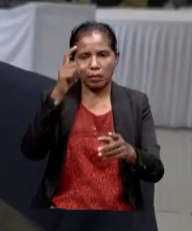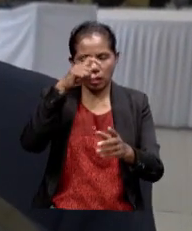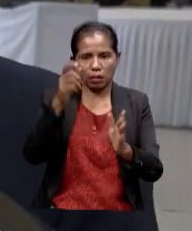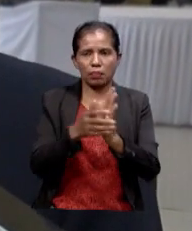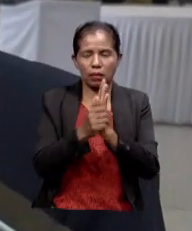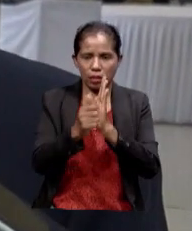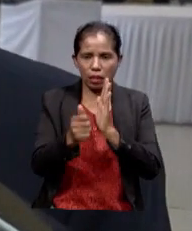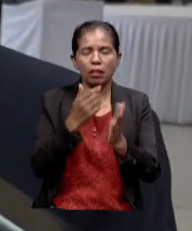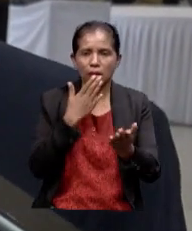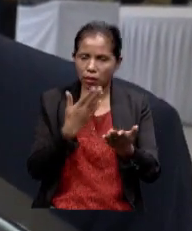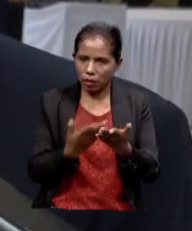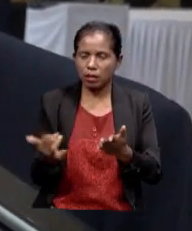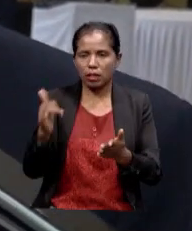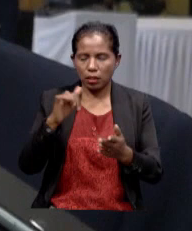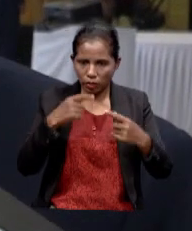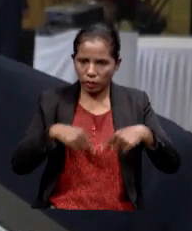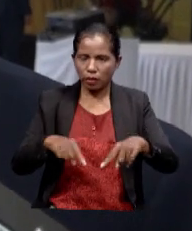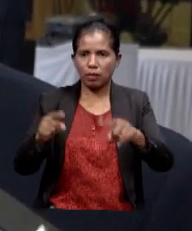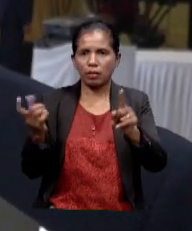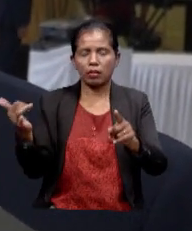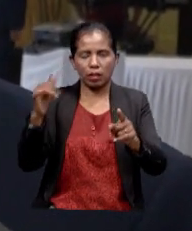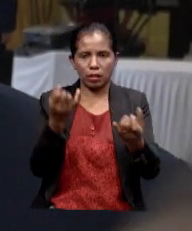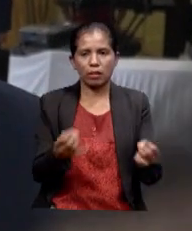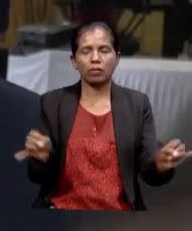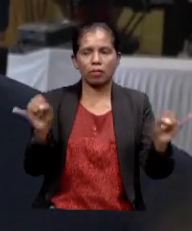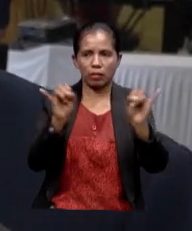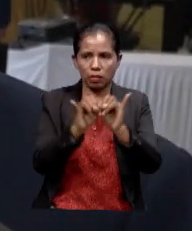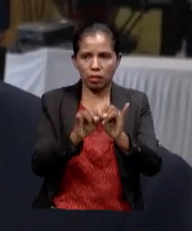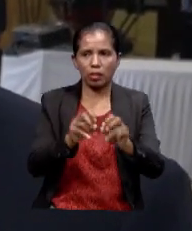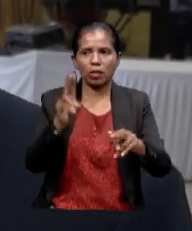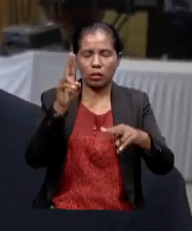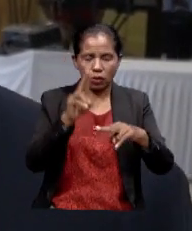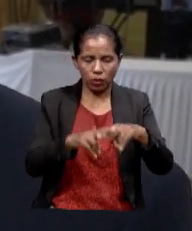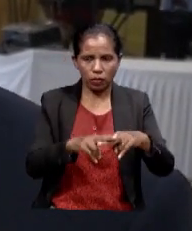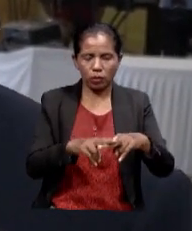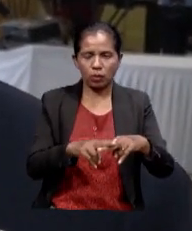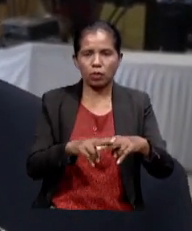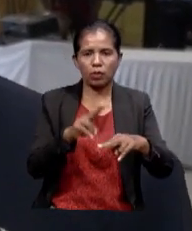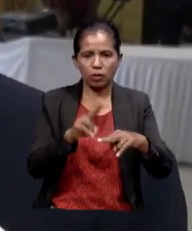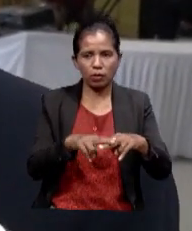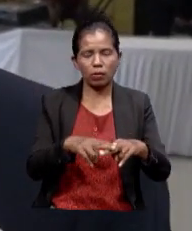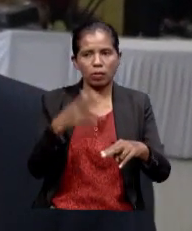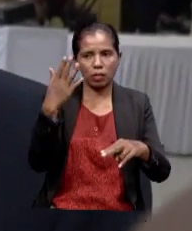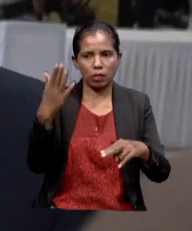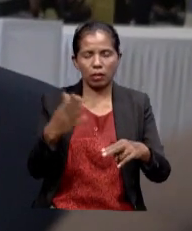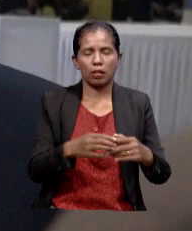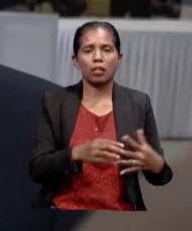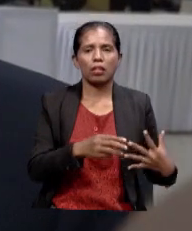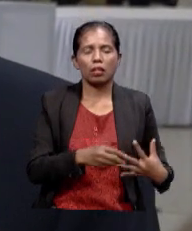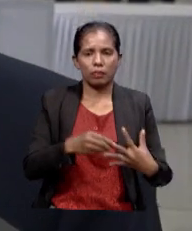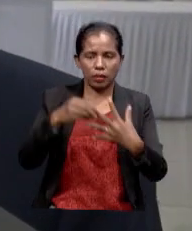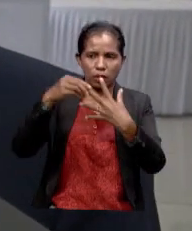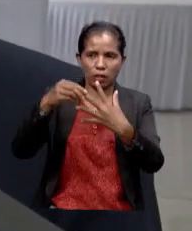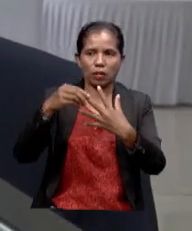boletim. Se não, né? Quando filha fala, vai ser iniciação. Quando tur ia tanto Liliu